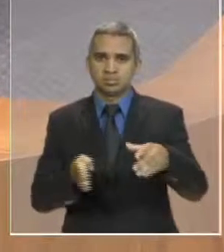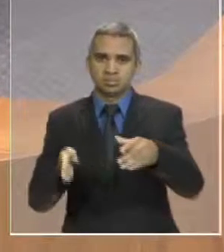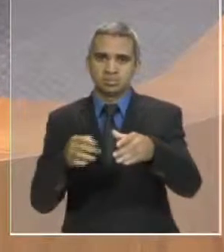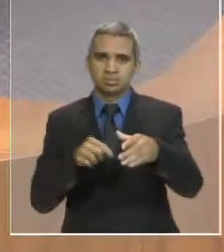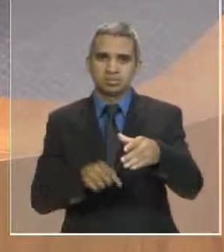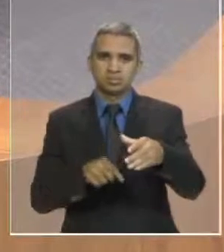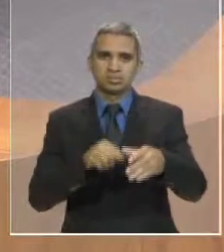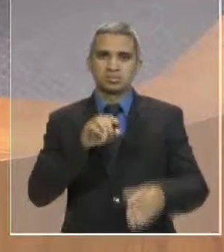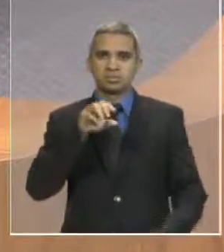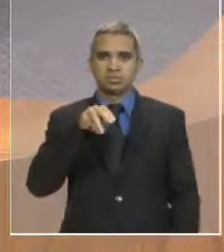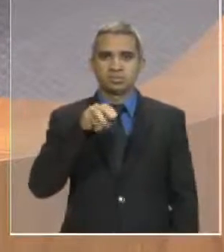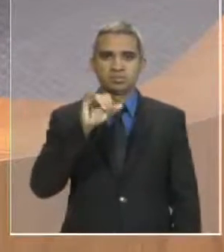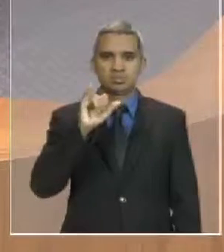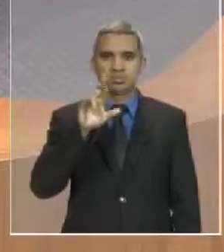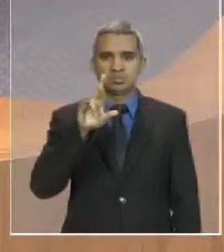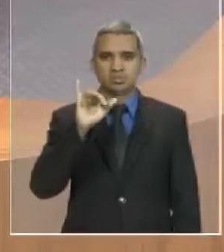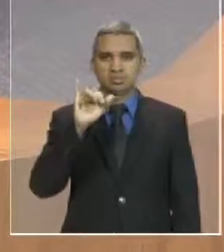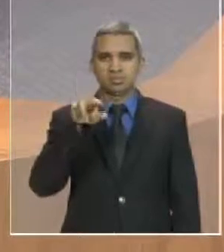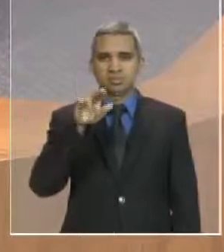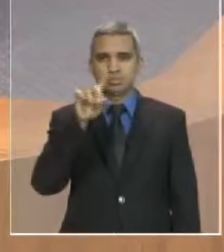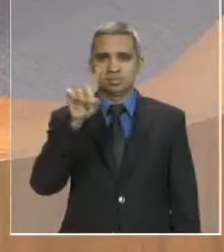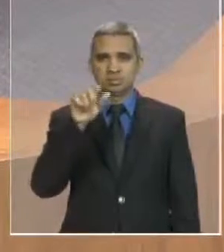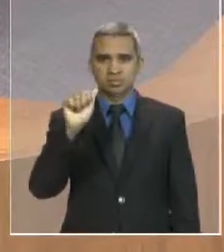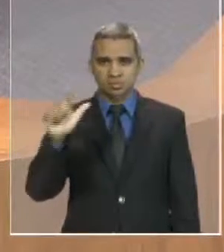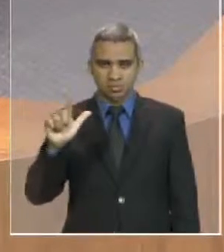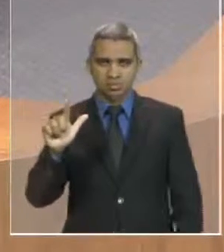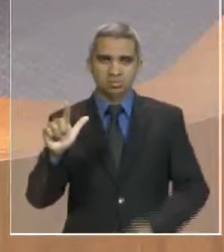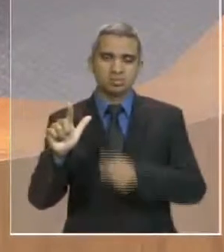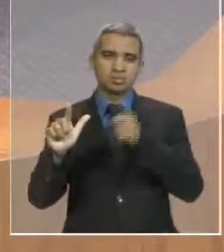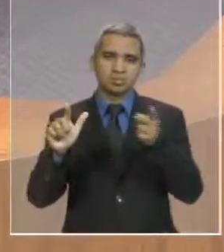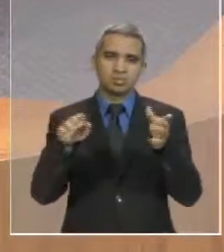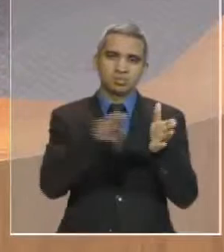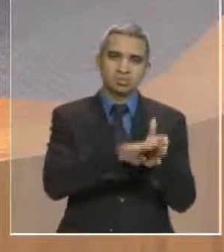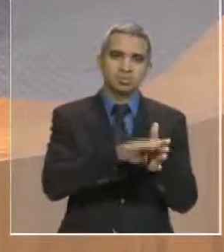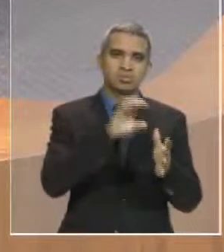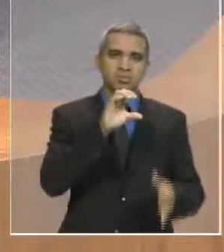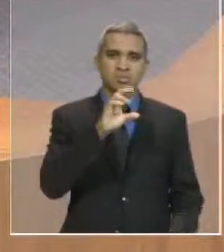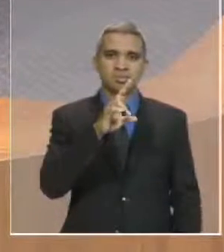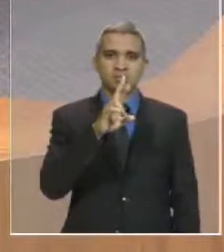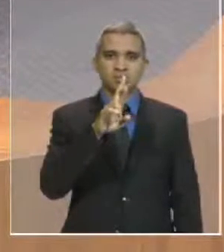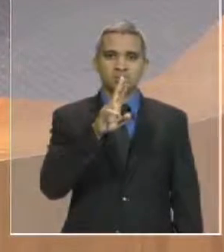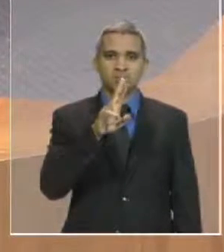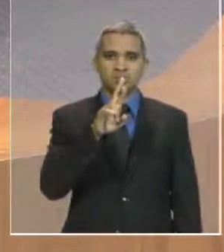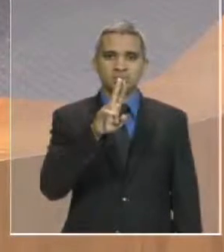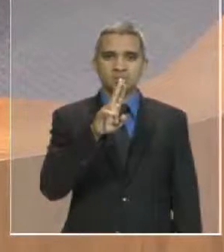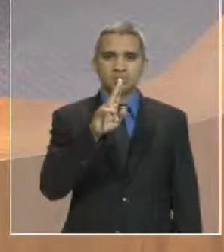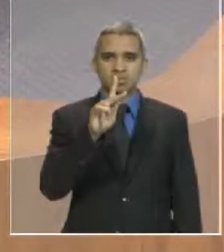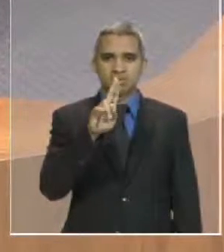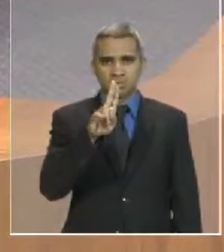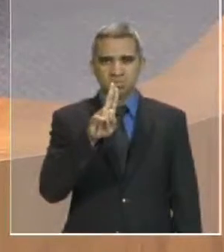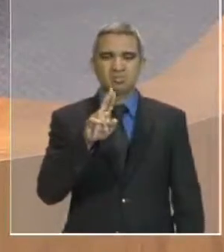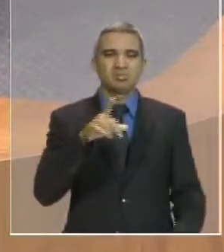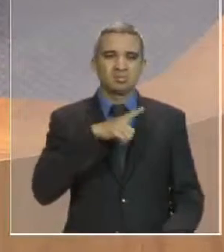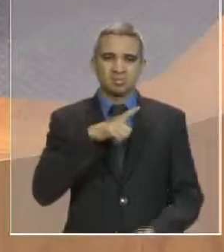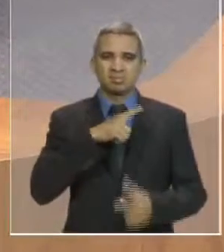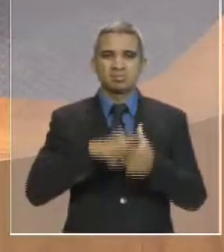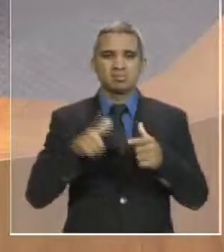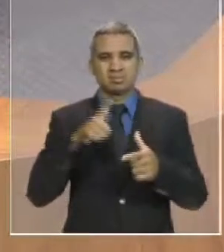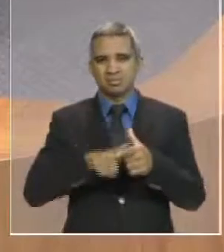a Gururupu ainda está com muitas dificuldades para chegar lá. Então, vou encaminhando um documento ao seu governador para que mande